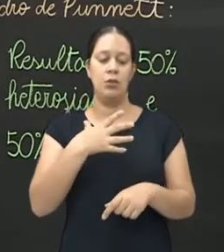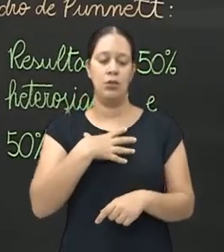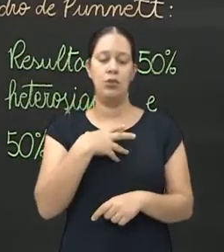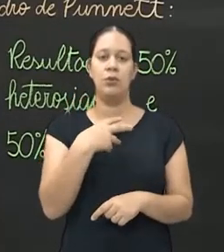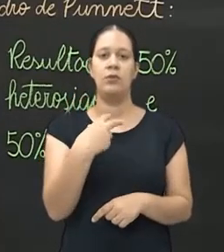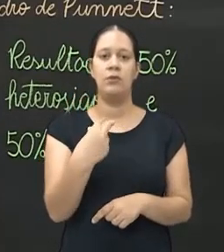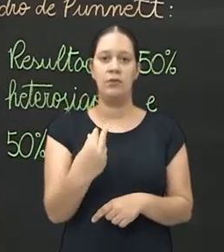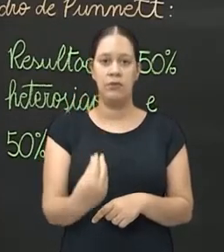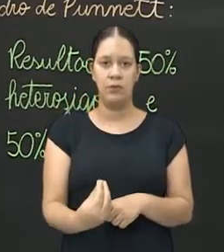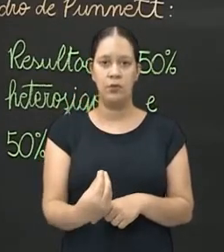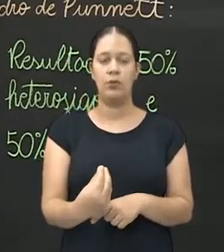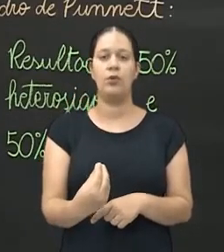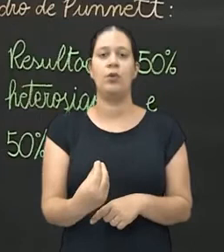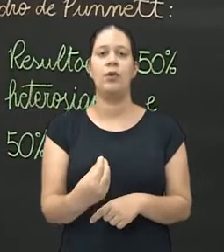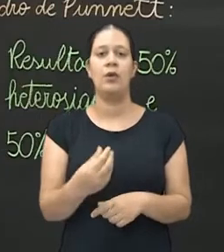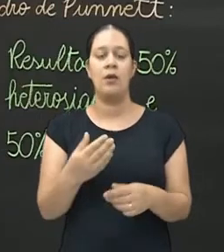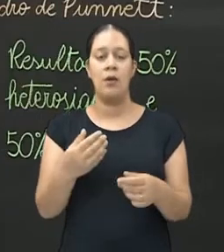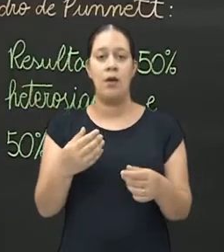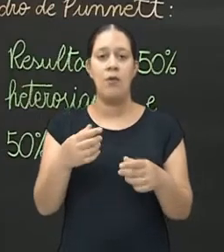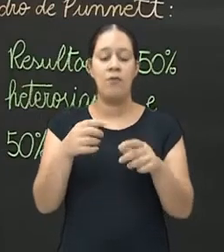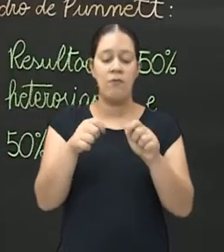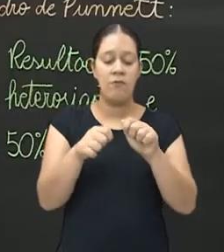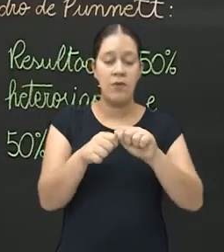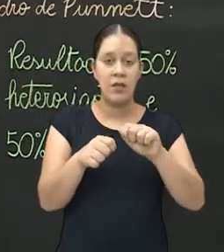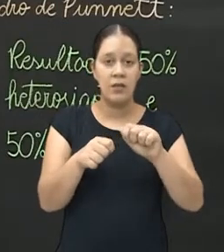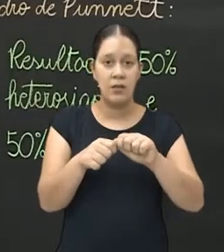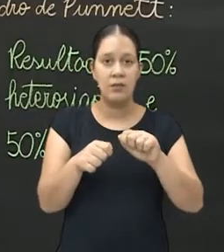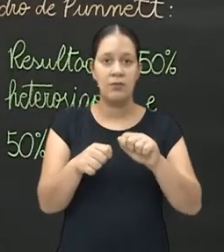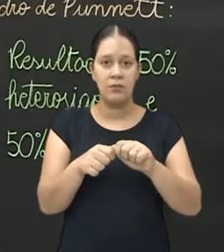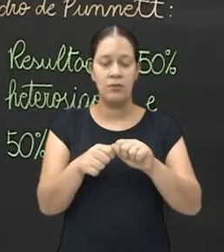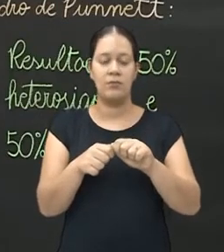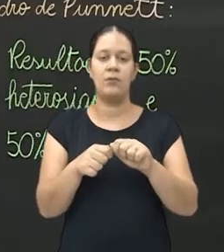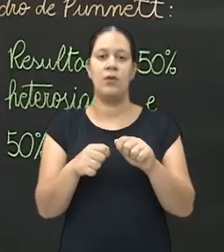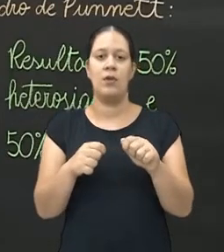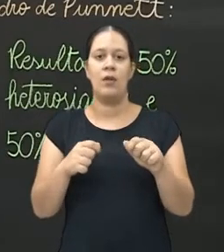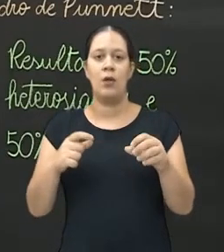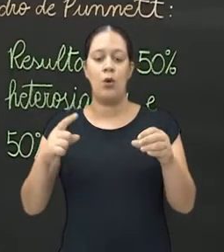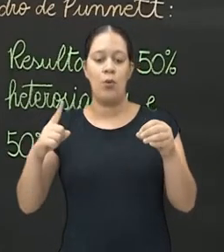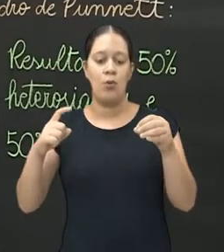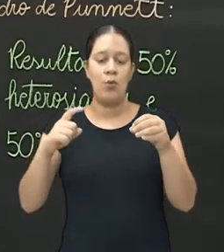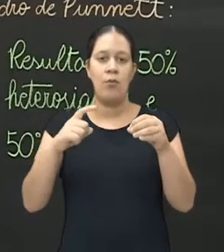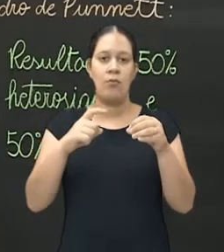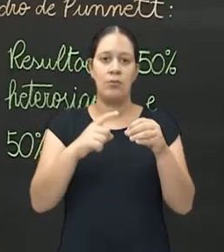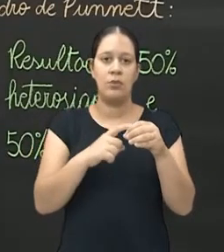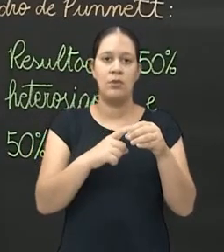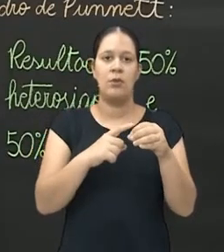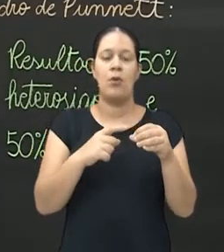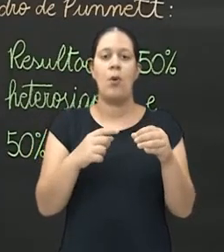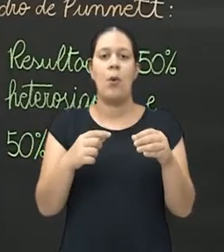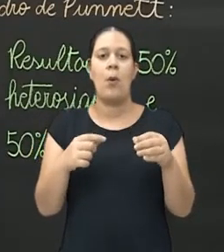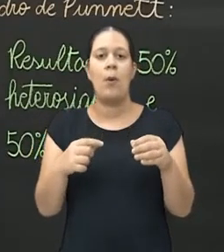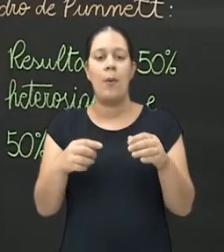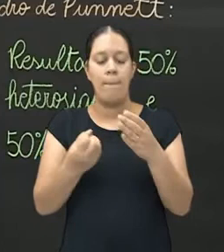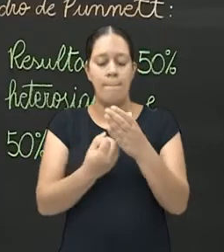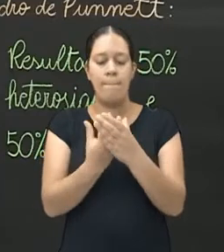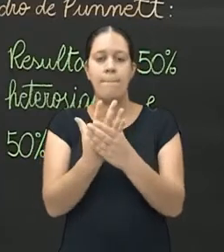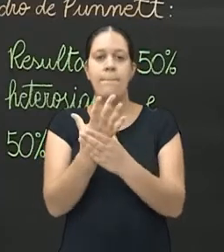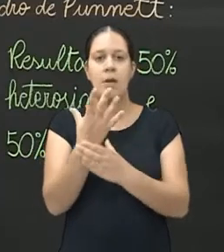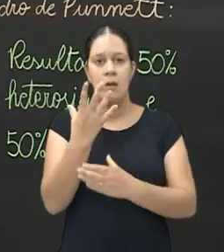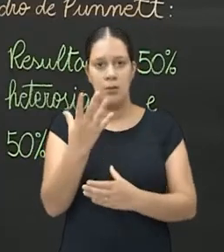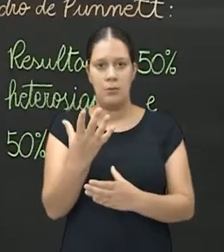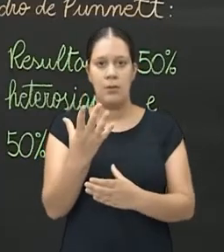e cruzou os filhos entre si, o que a gente chama de uma autofecundação. Aquela mesma planta cruzou com ela